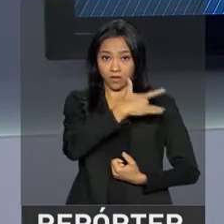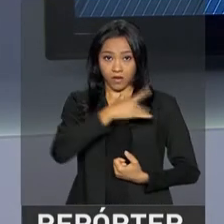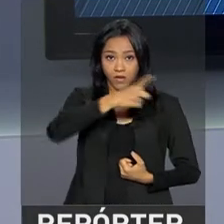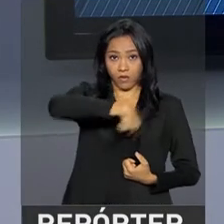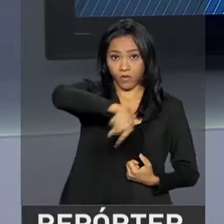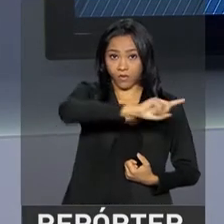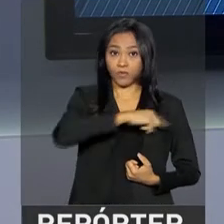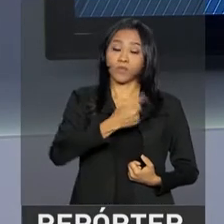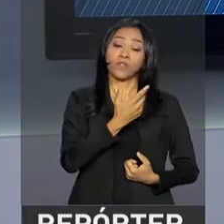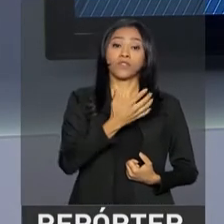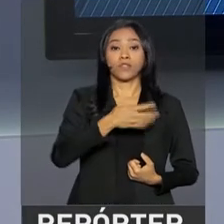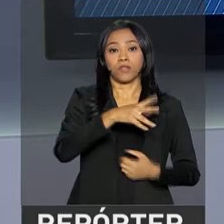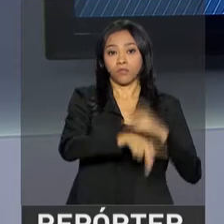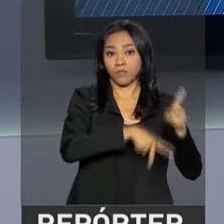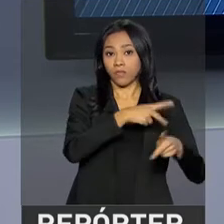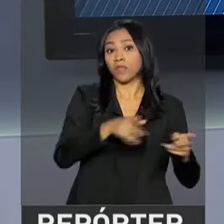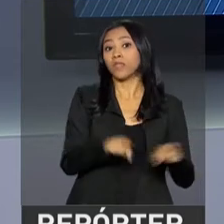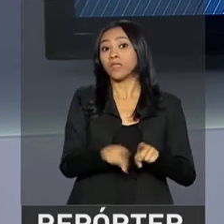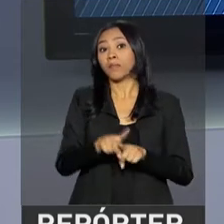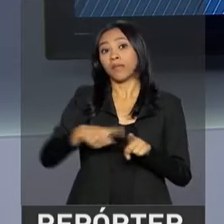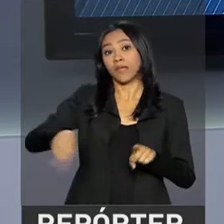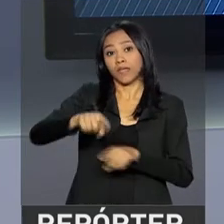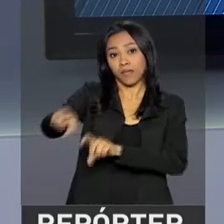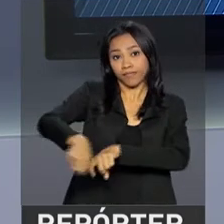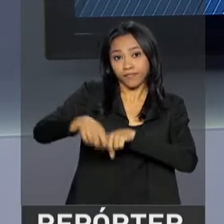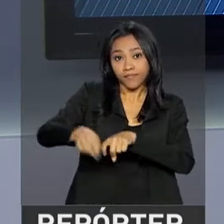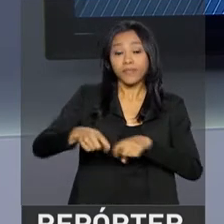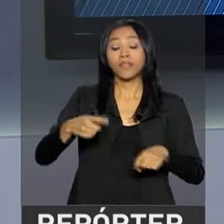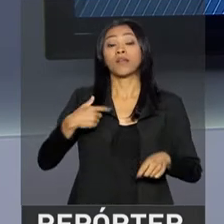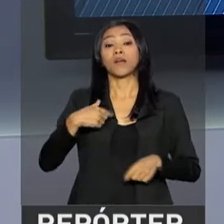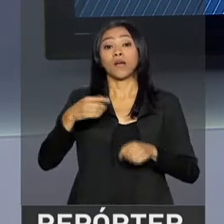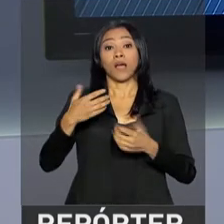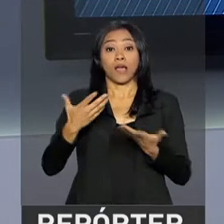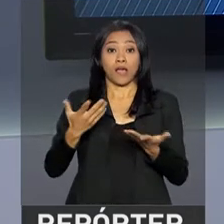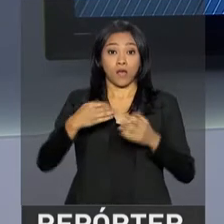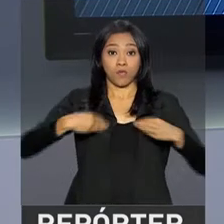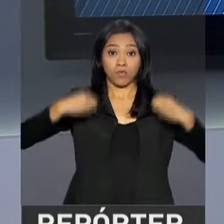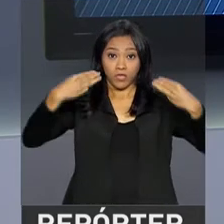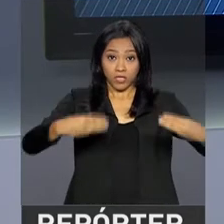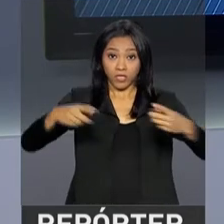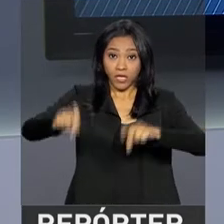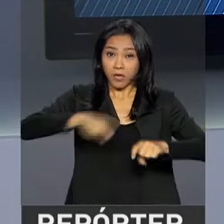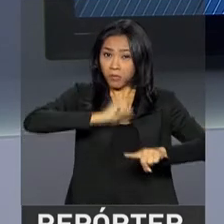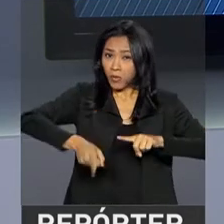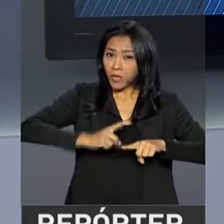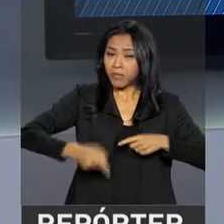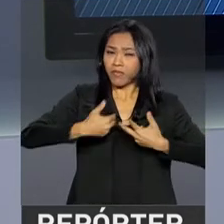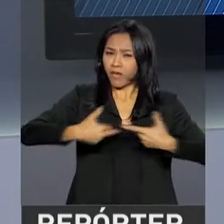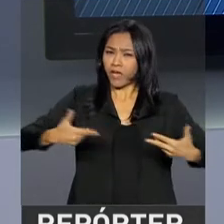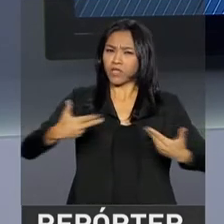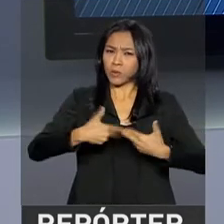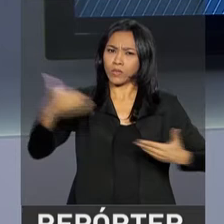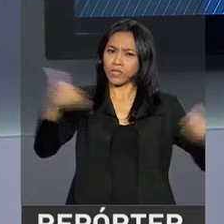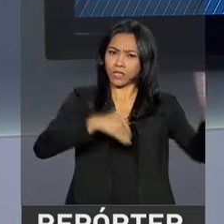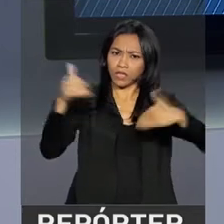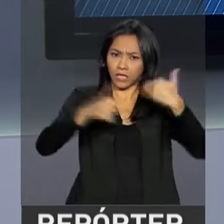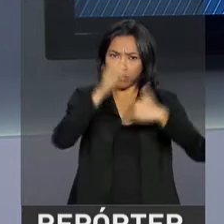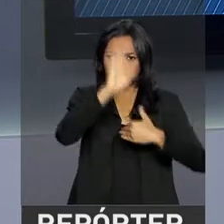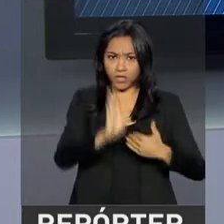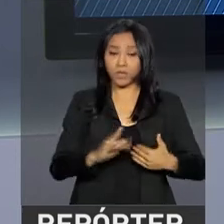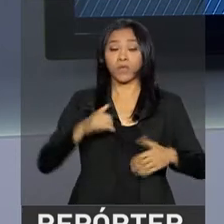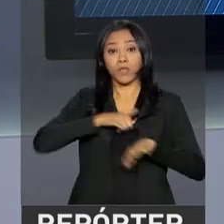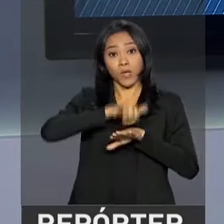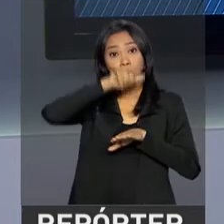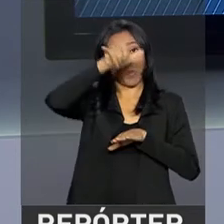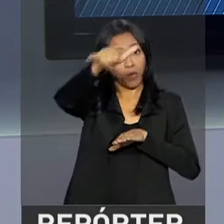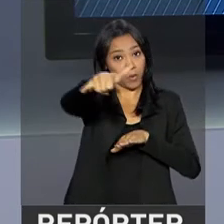lavouras o ministério da agricultura proibiu a entrada de uma série de produtos no brasil e nos aeroportos internacionais o trabalho